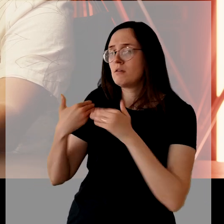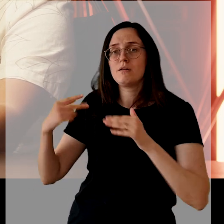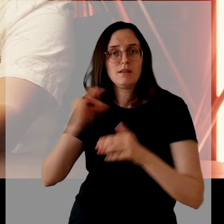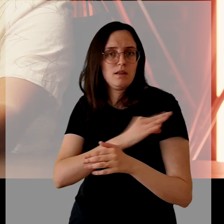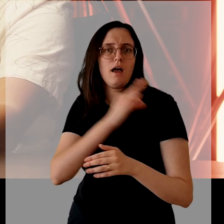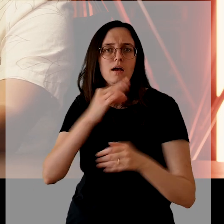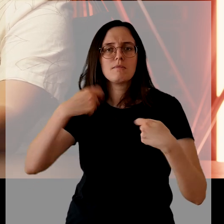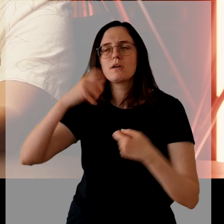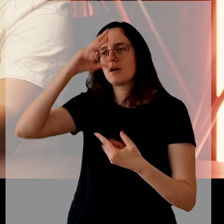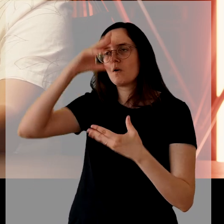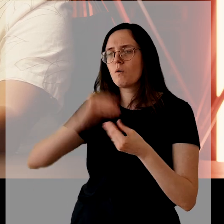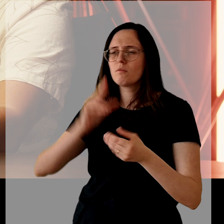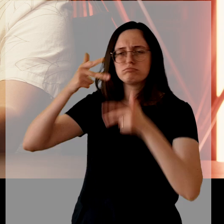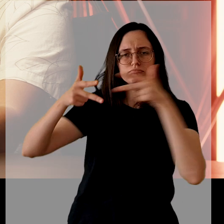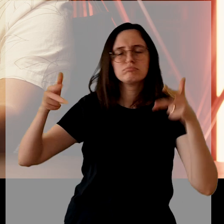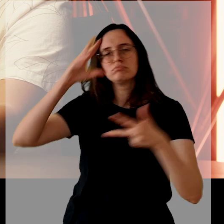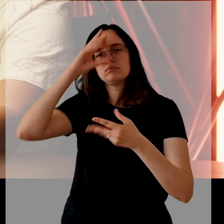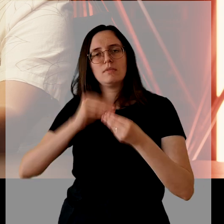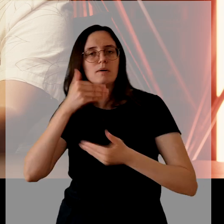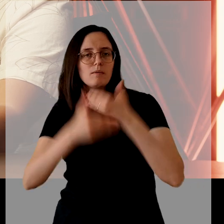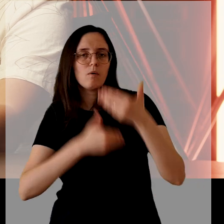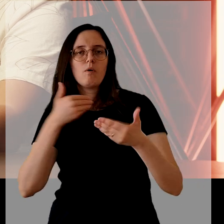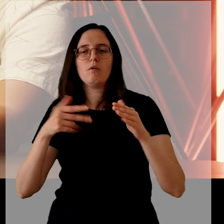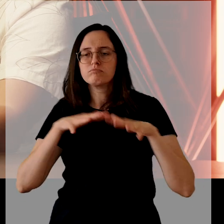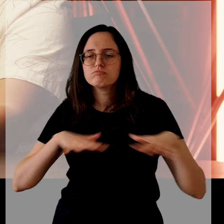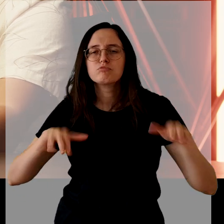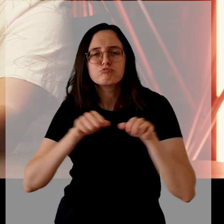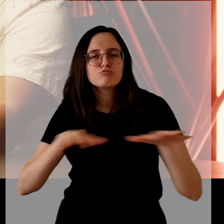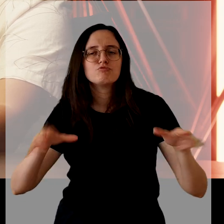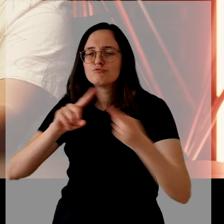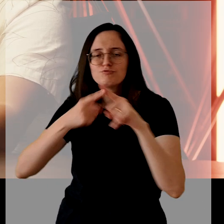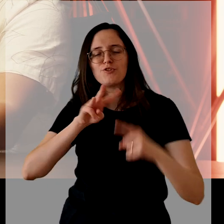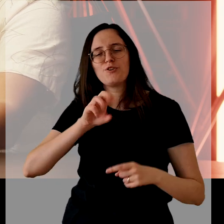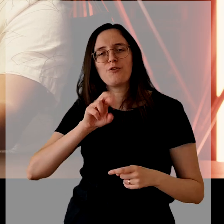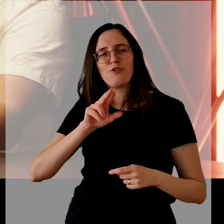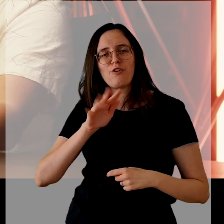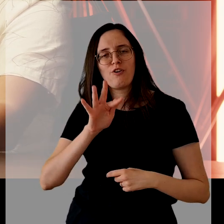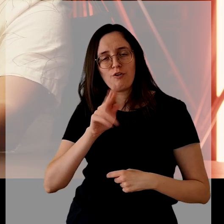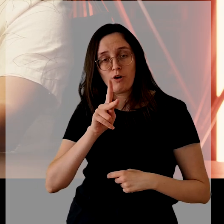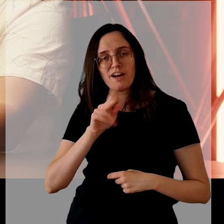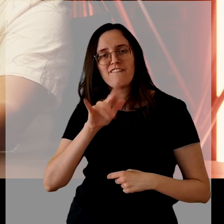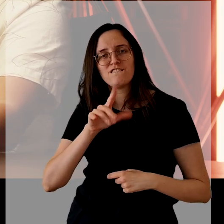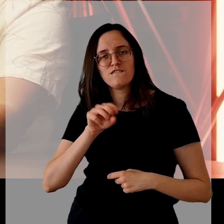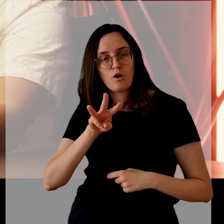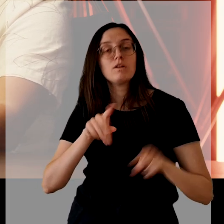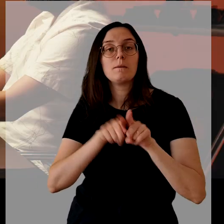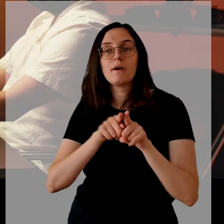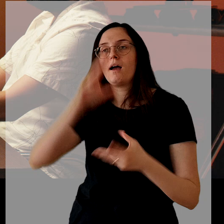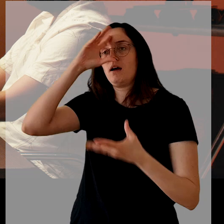mesmo, de entender do equipamento, entender dos processos, do workflow, enfim, tem uma responsabilidade técnica